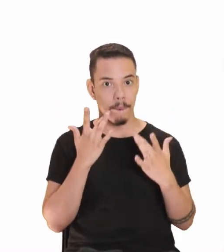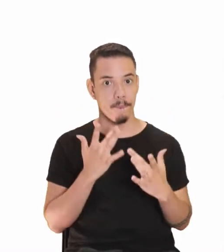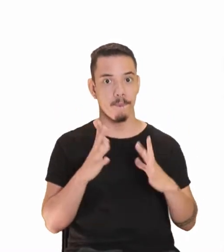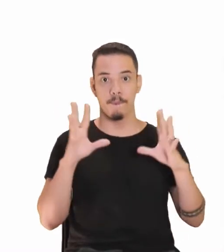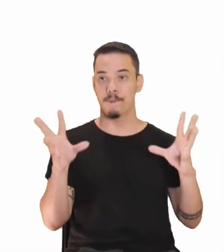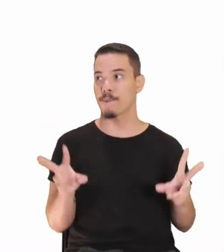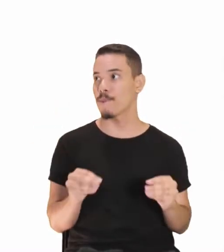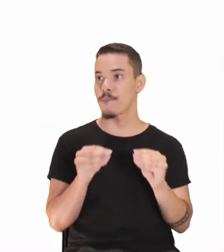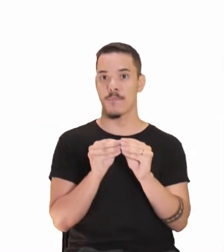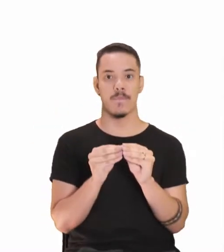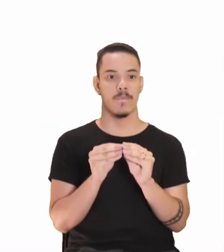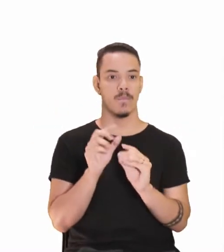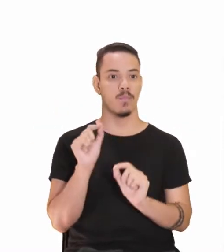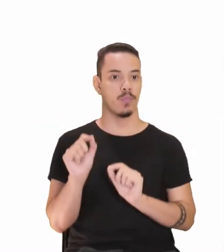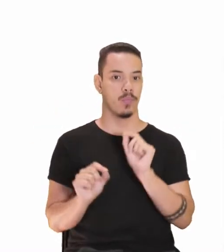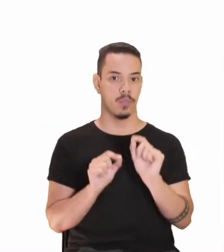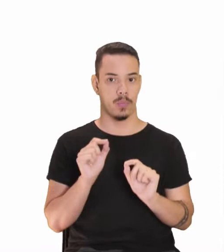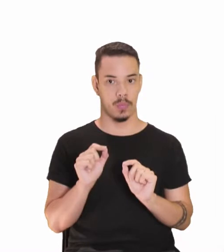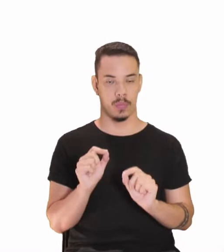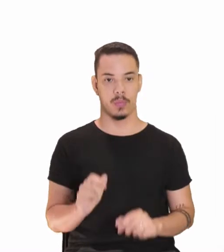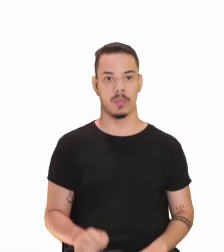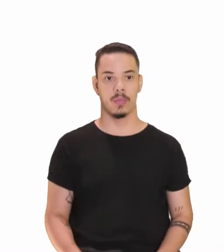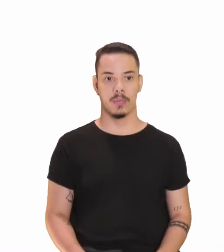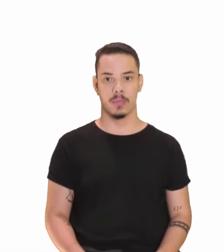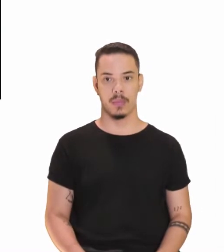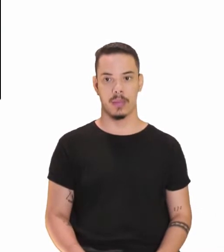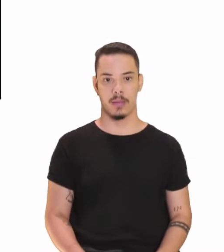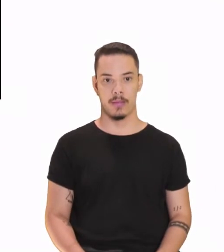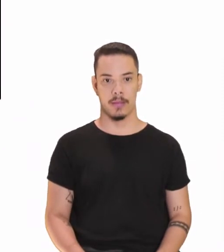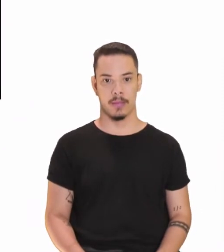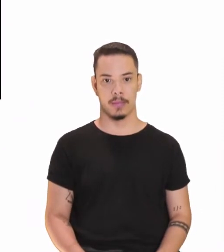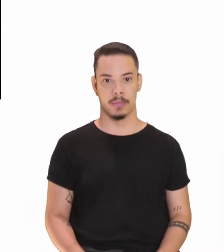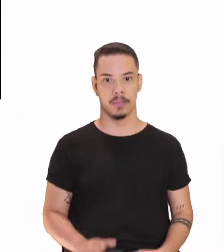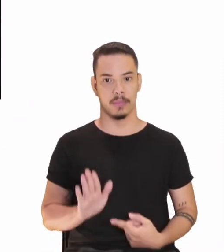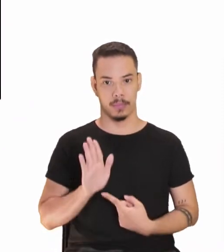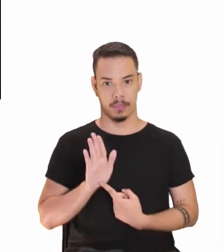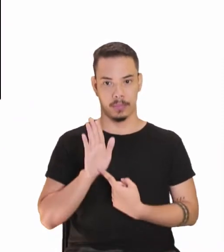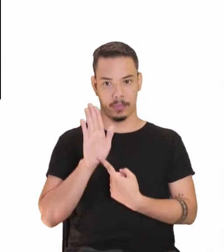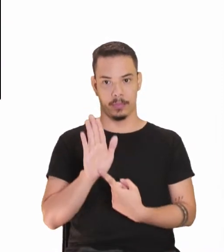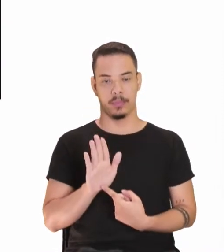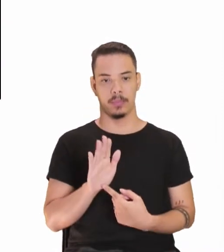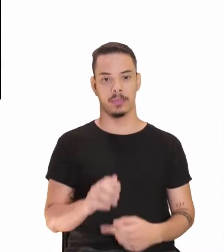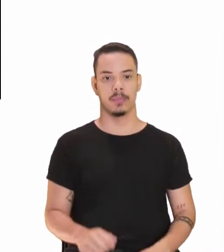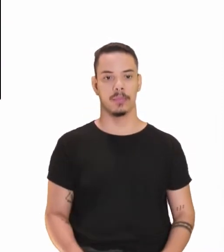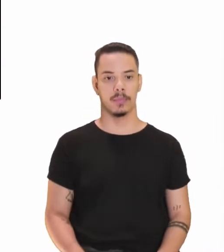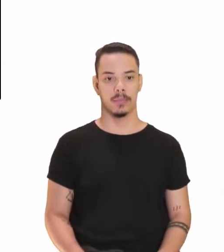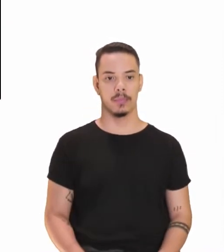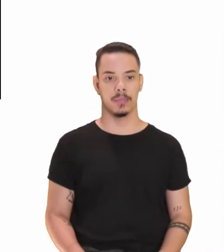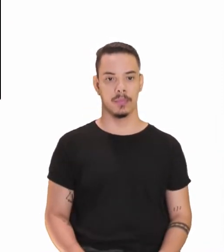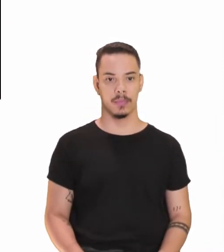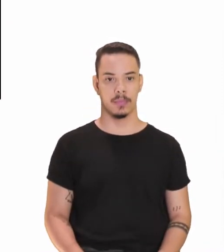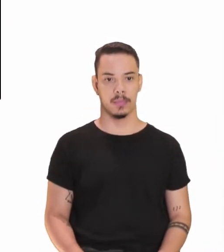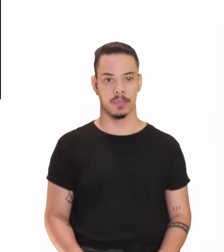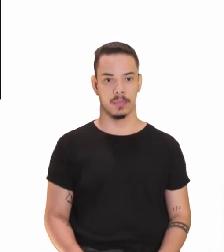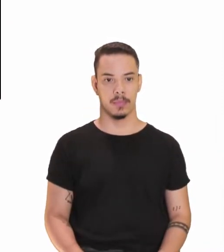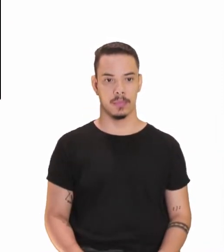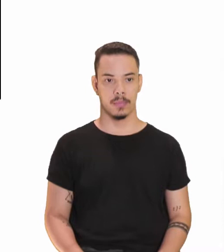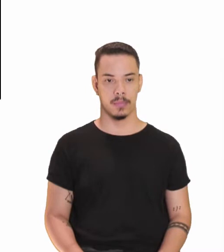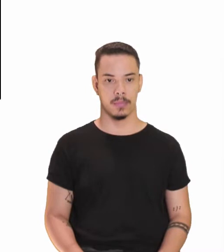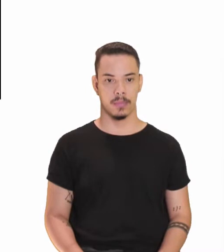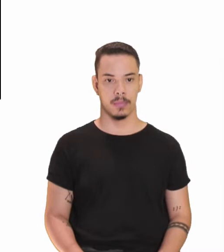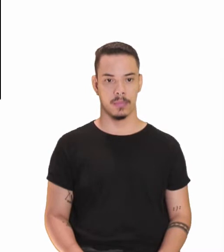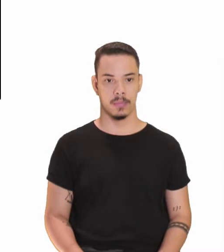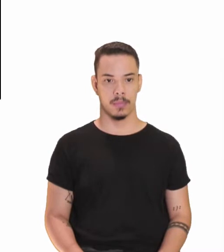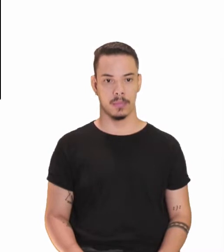teatral, constituem. Amadinha, vamos apresentar as rubricas? Exatamente aqui, Amadinha. Olha só, em itálico, essa é